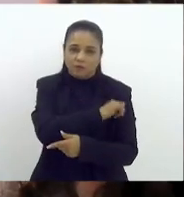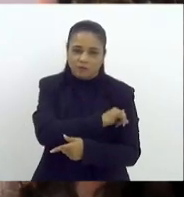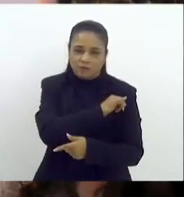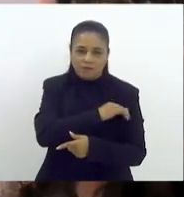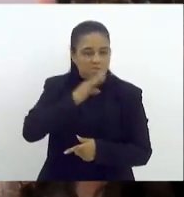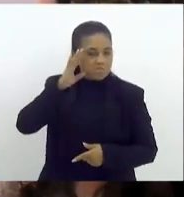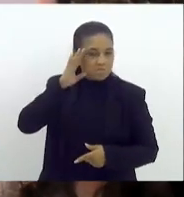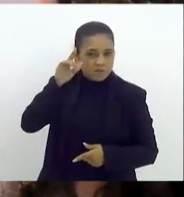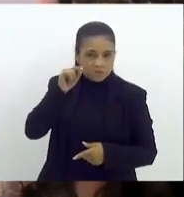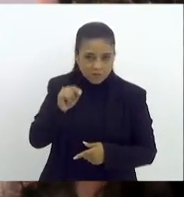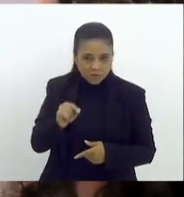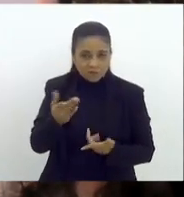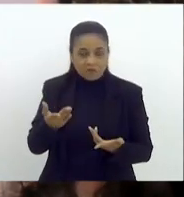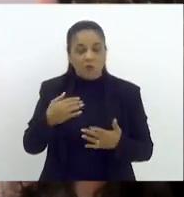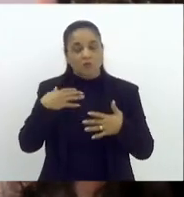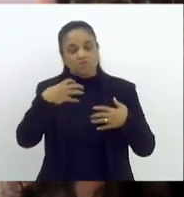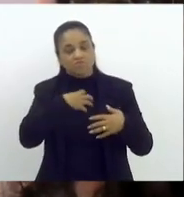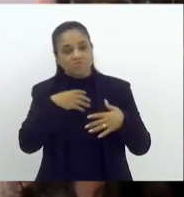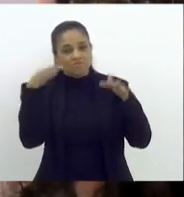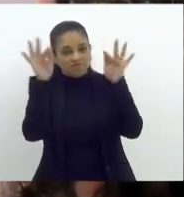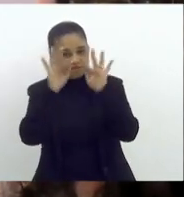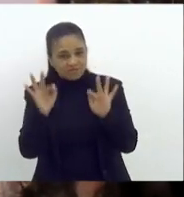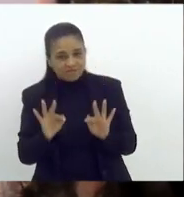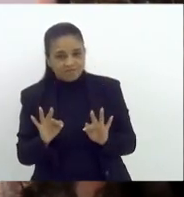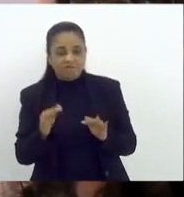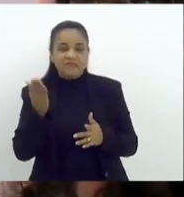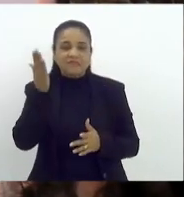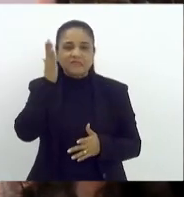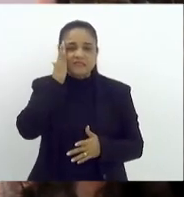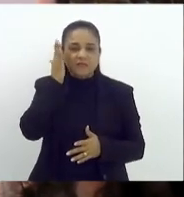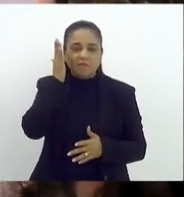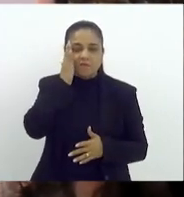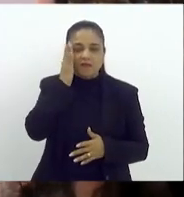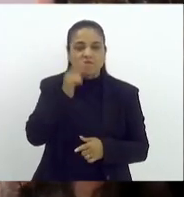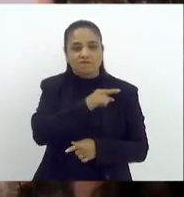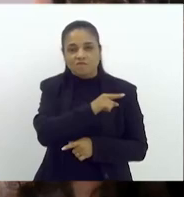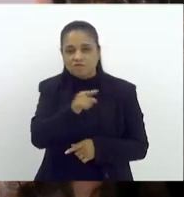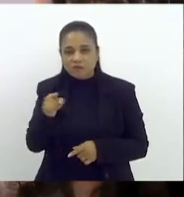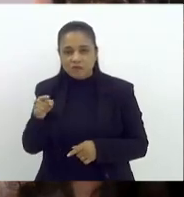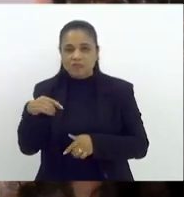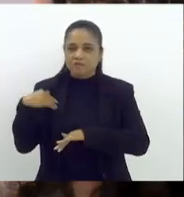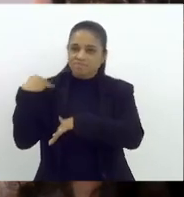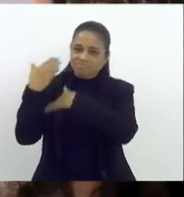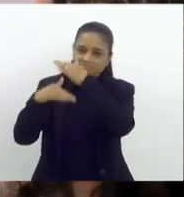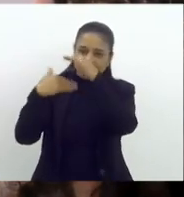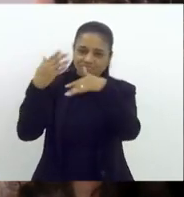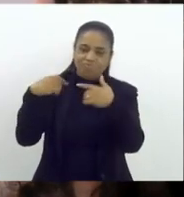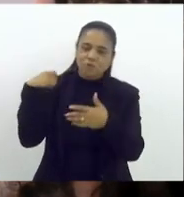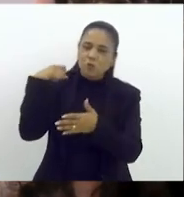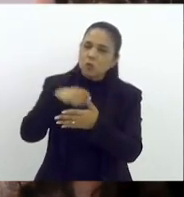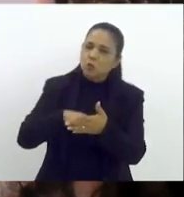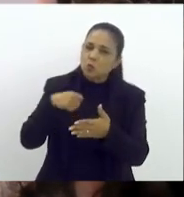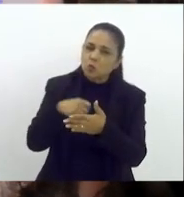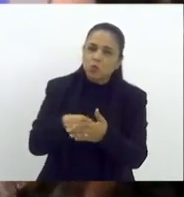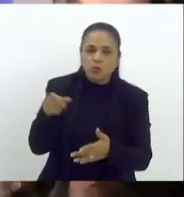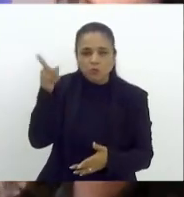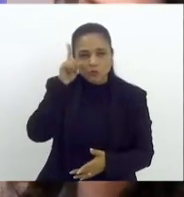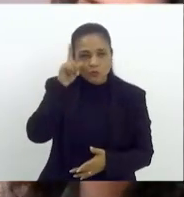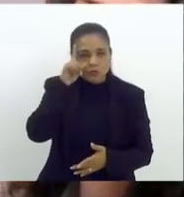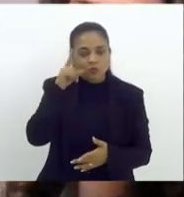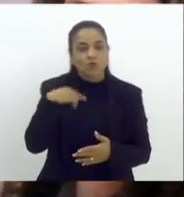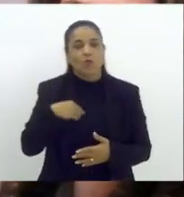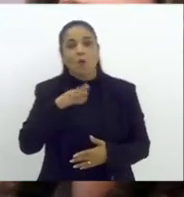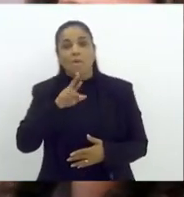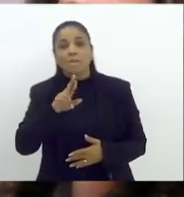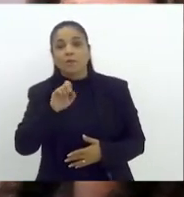então eu tô muito feliz em saber que vocês constrói a luta cotidiana então fico muito feliz de ver aqui o